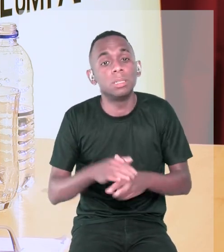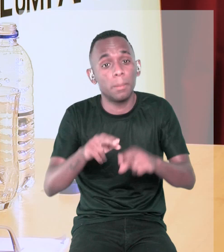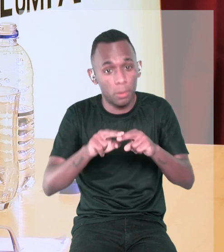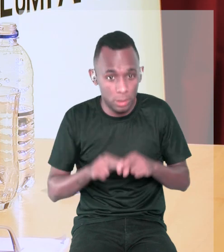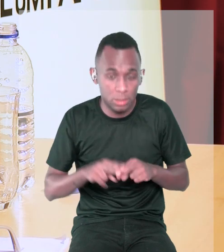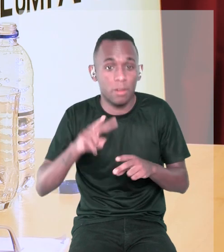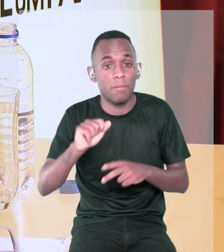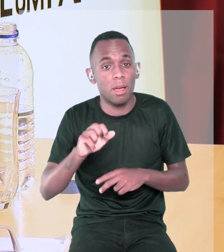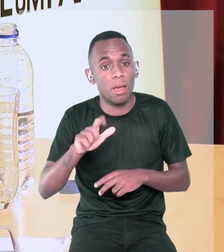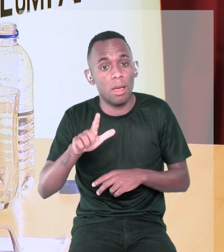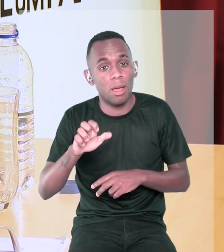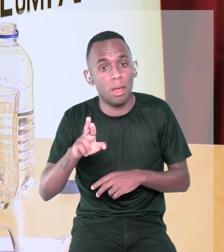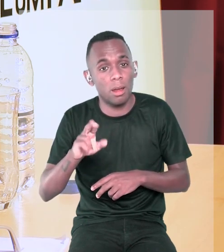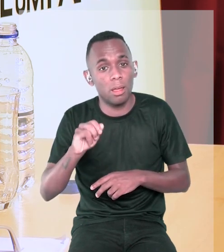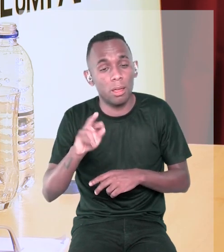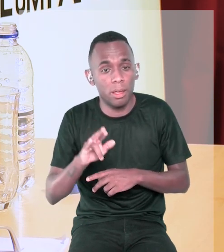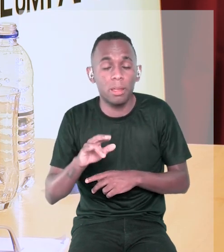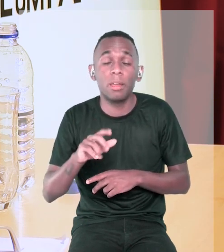uma resposta do corpo.